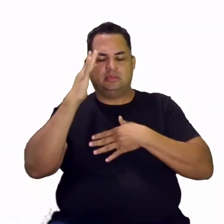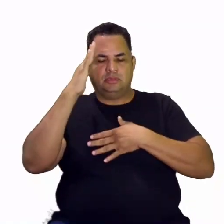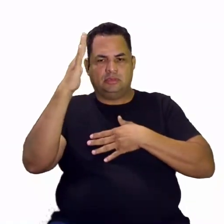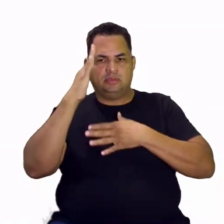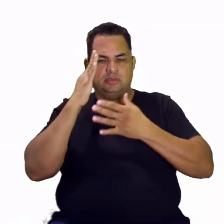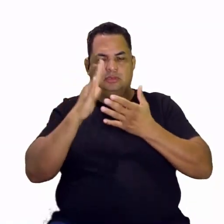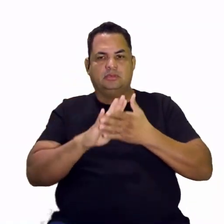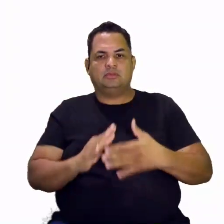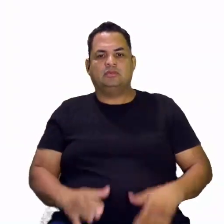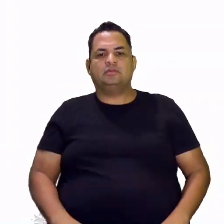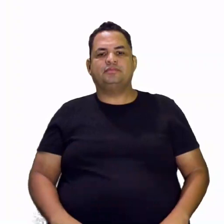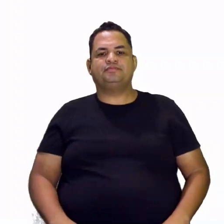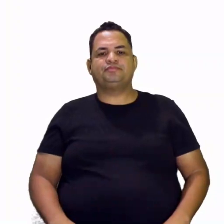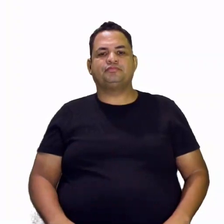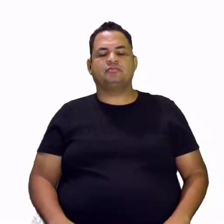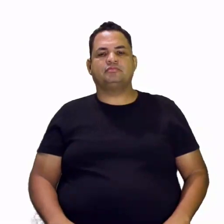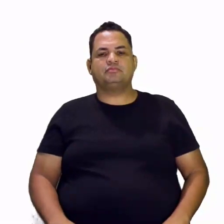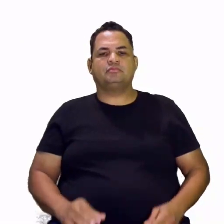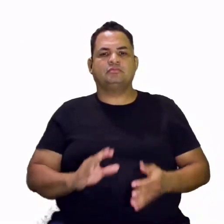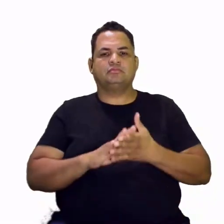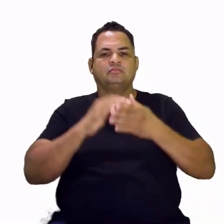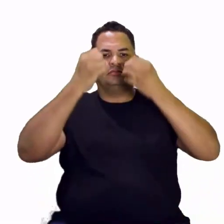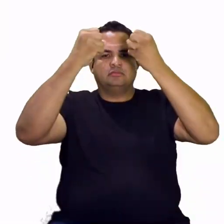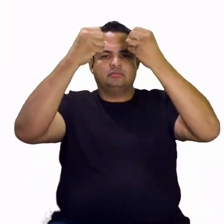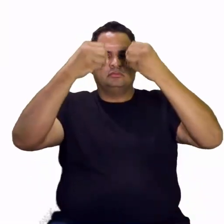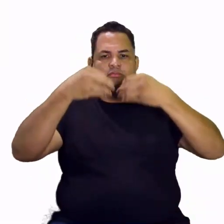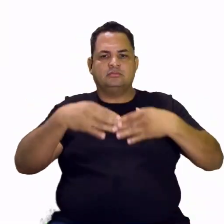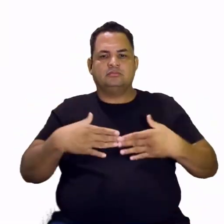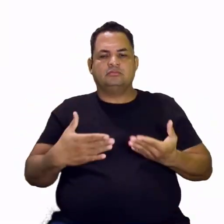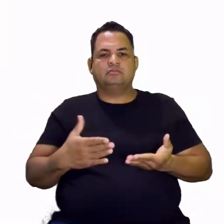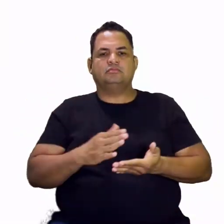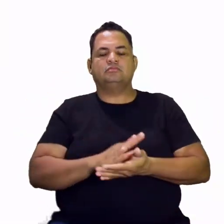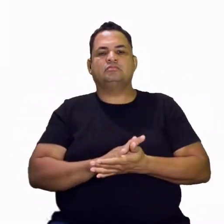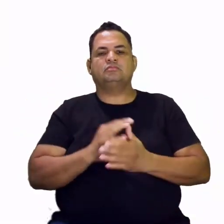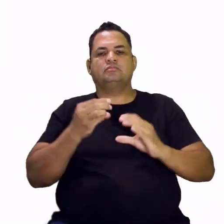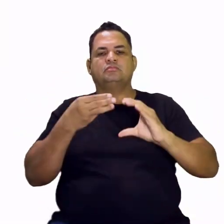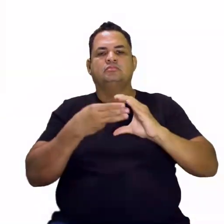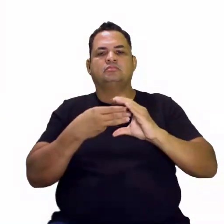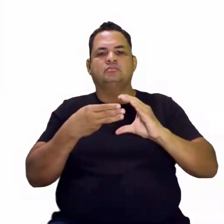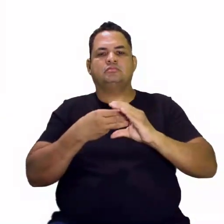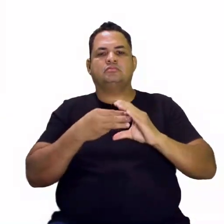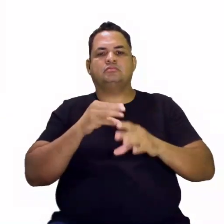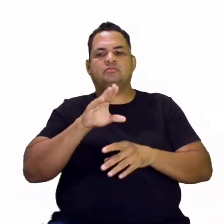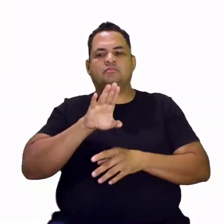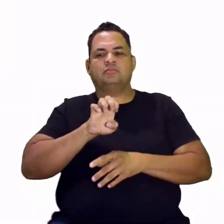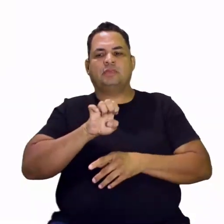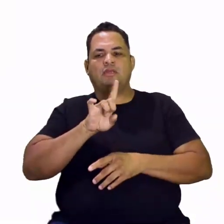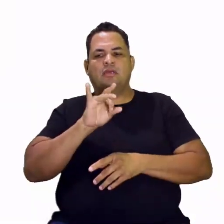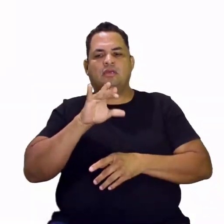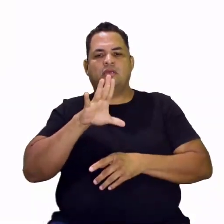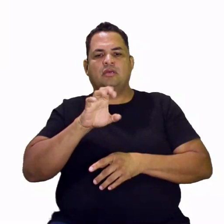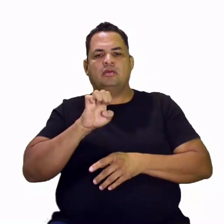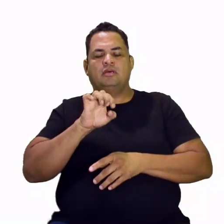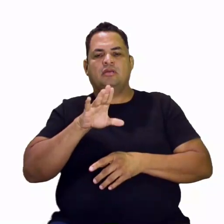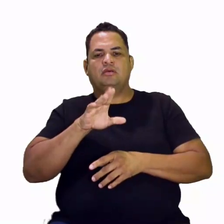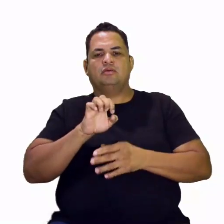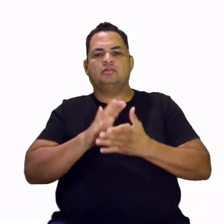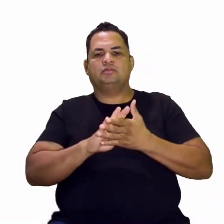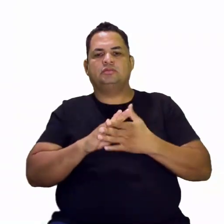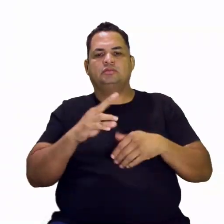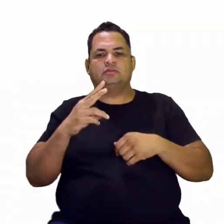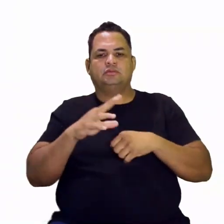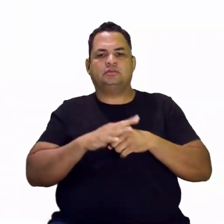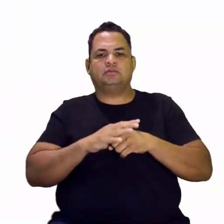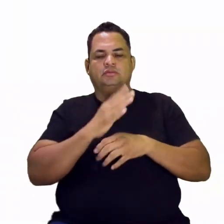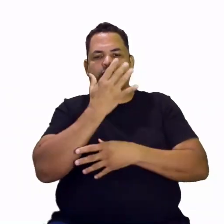ou endossimbiose. E ela vai falar que a célula eucarionte